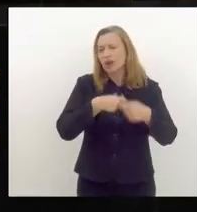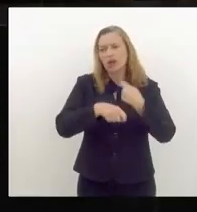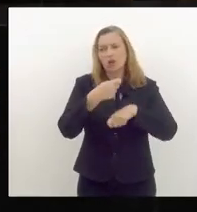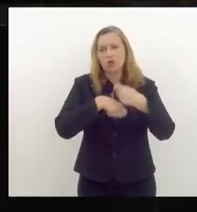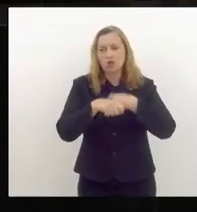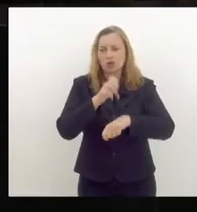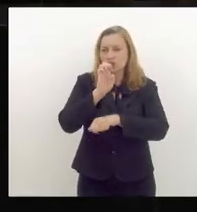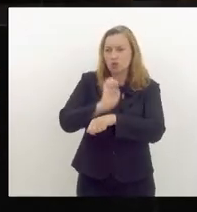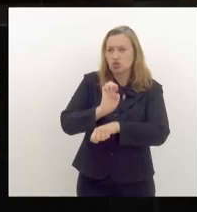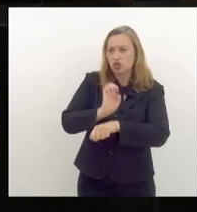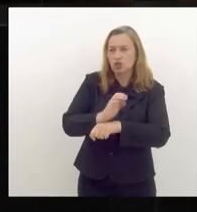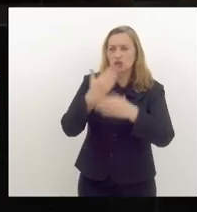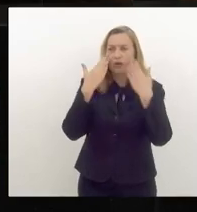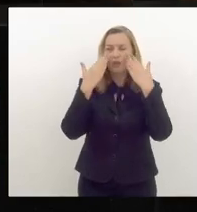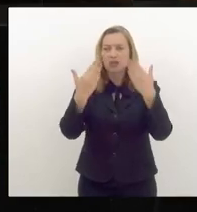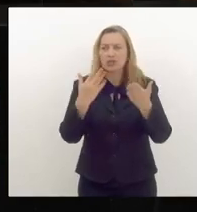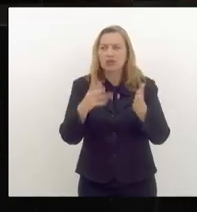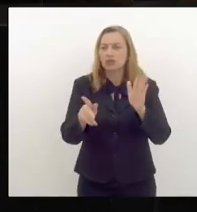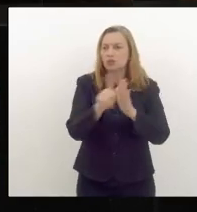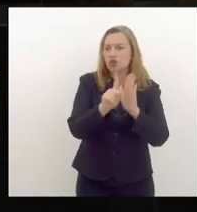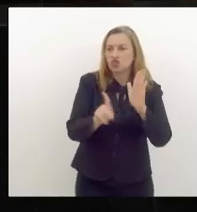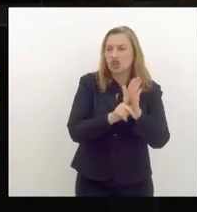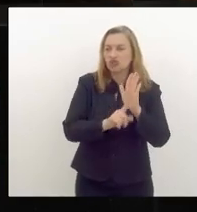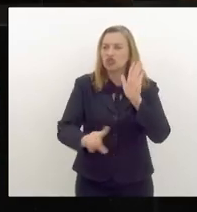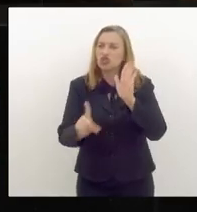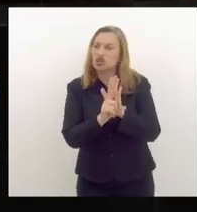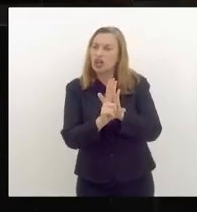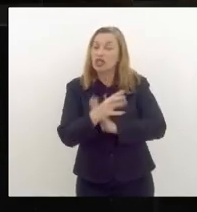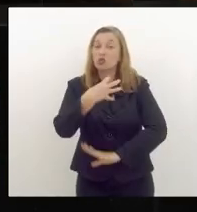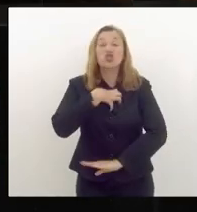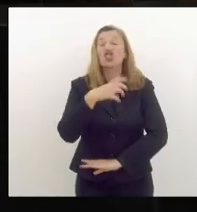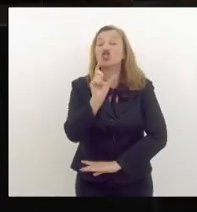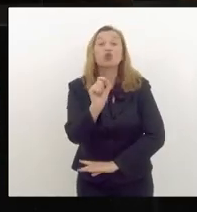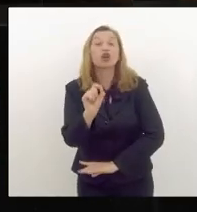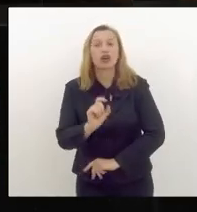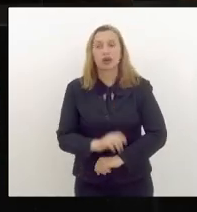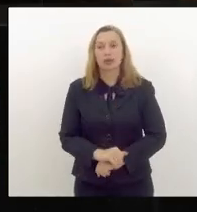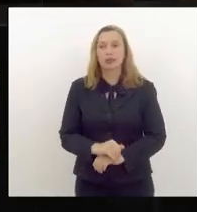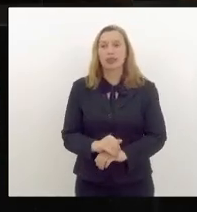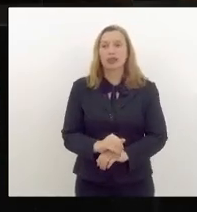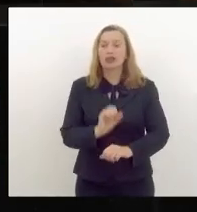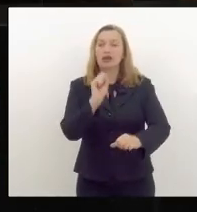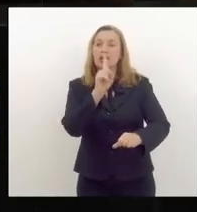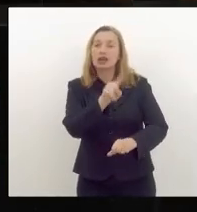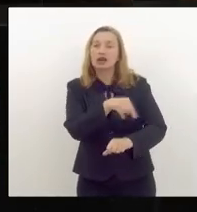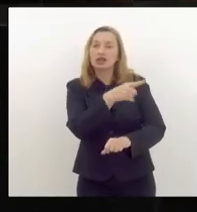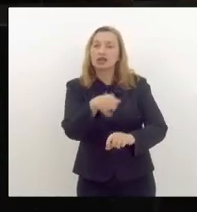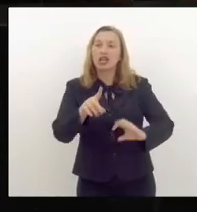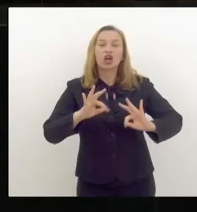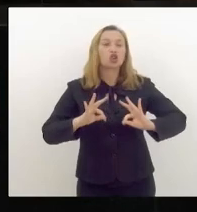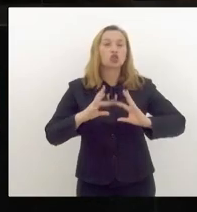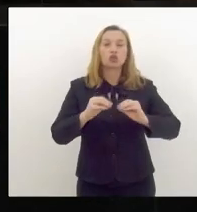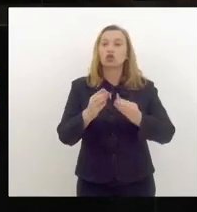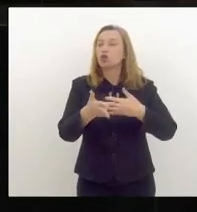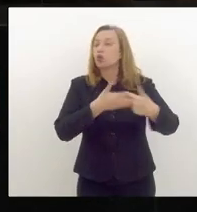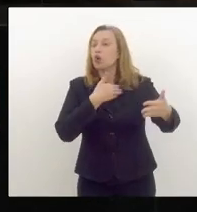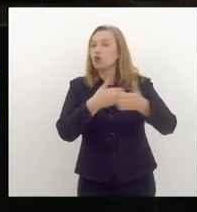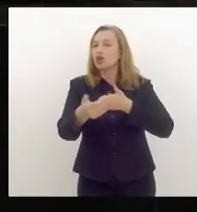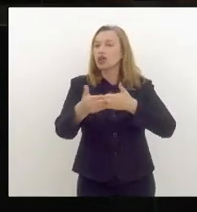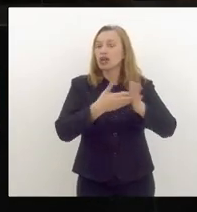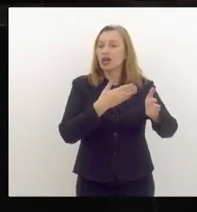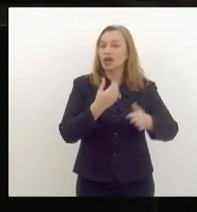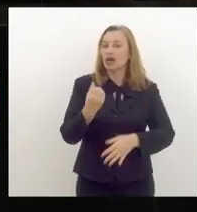Estado eu tô apresentando o projeto de lei no sentido de suspender todo e qualquer aumento